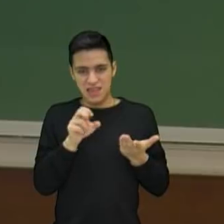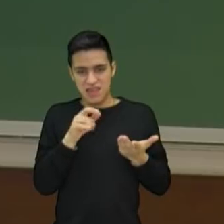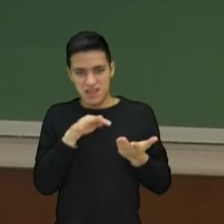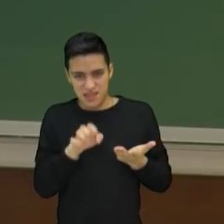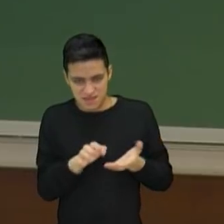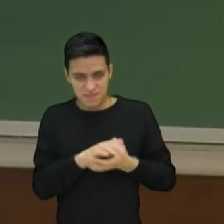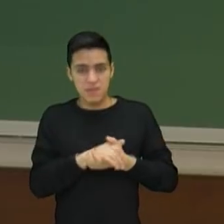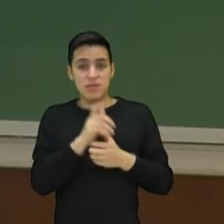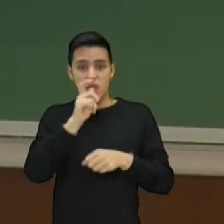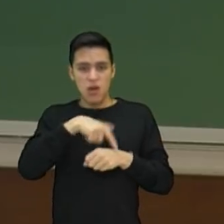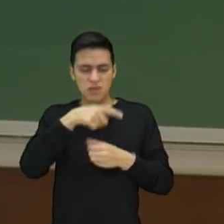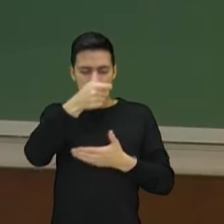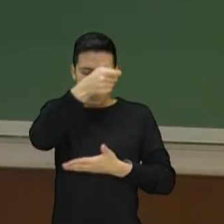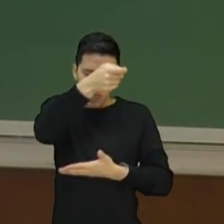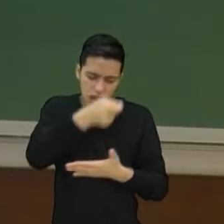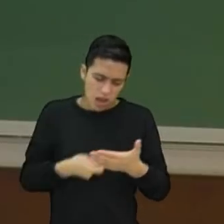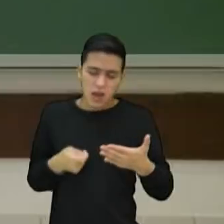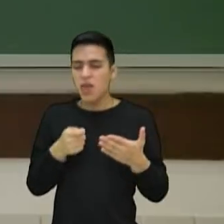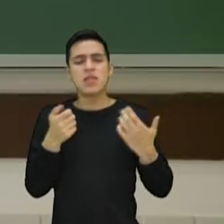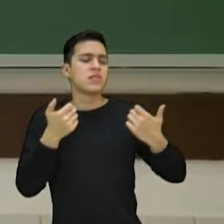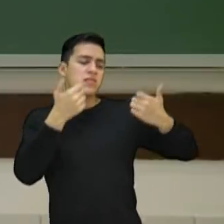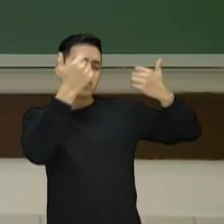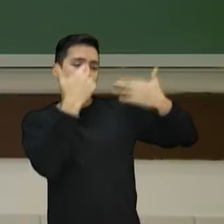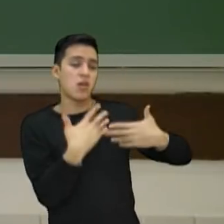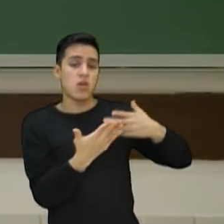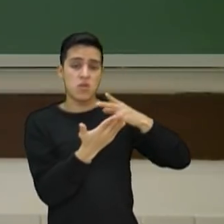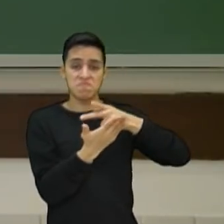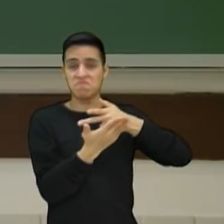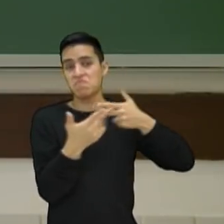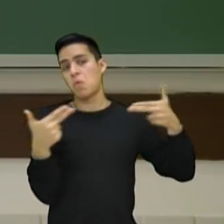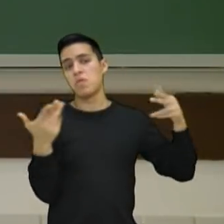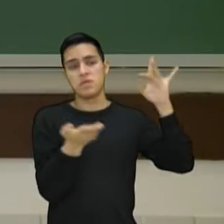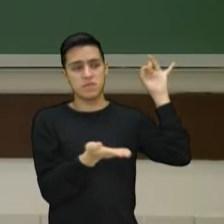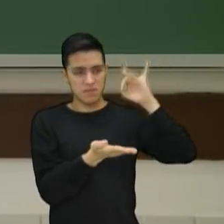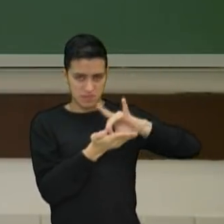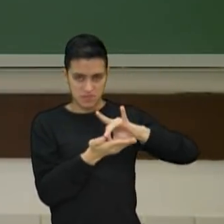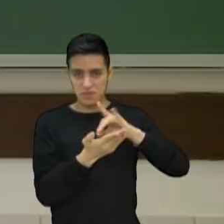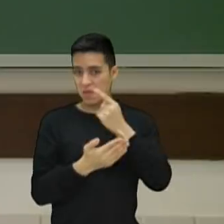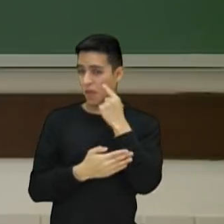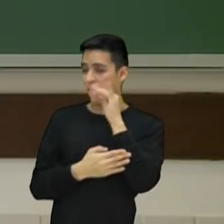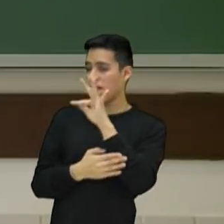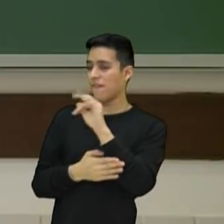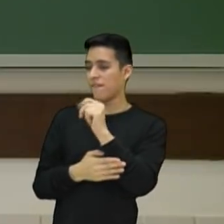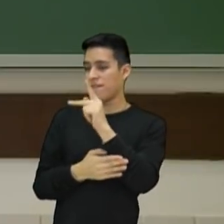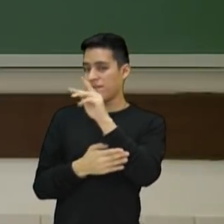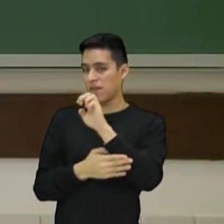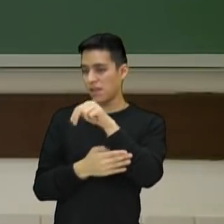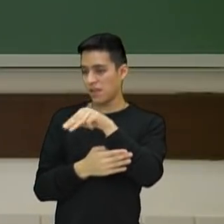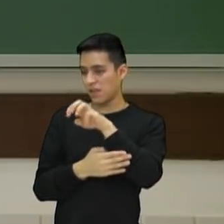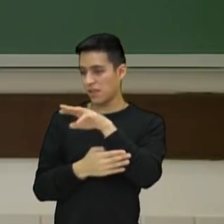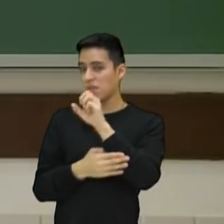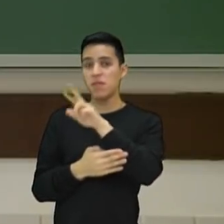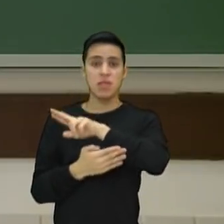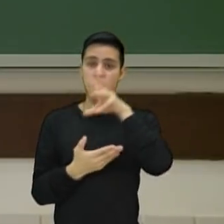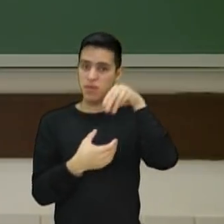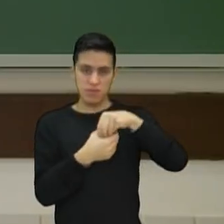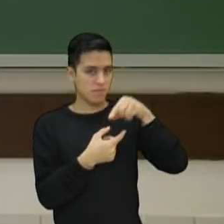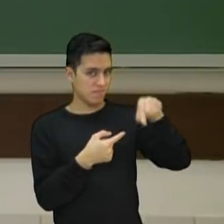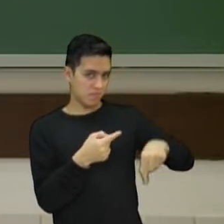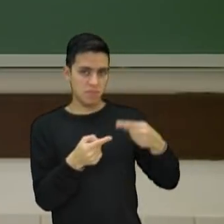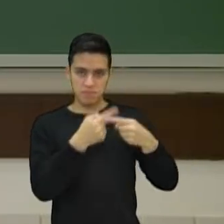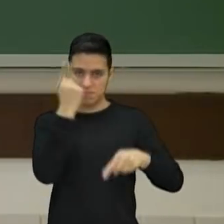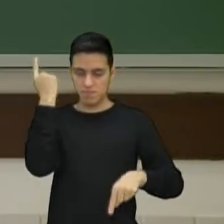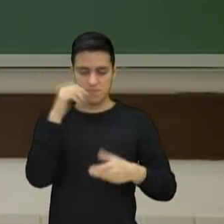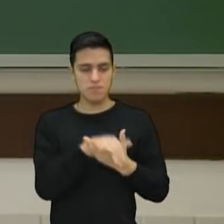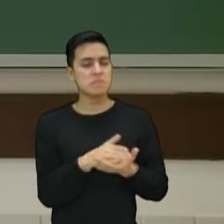está dissertando, você está falando sobre algo verdadeiro. Fake news não é de texto dissertativo. Aquilo que pode, se você debater com